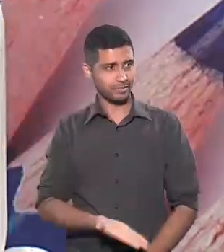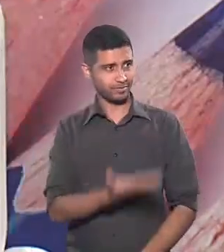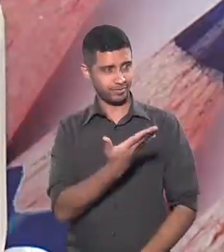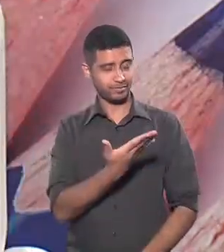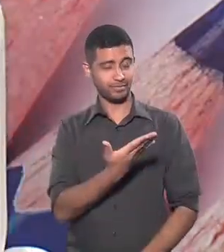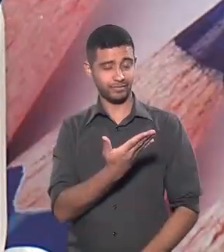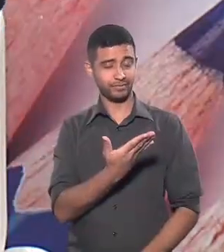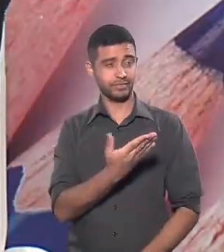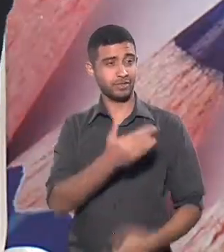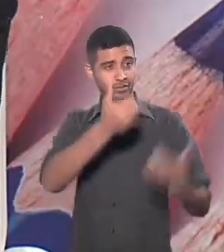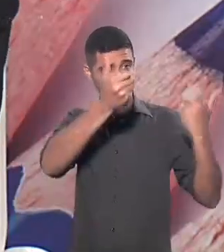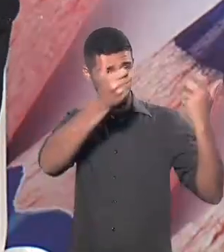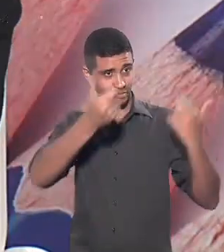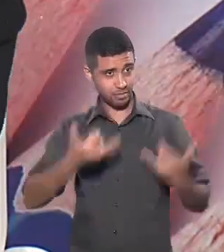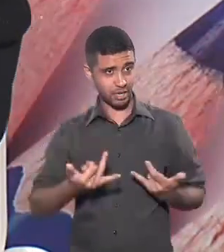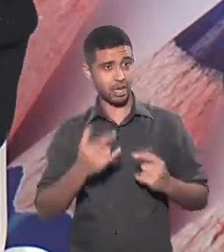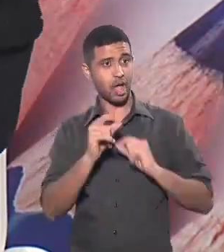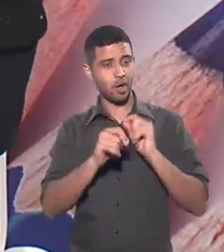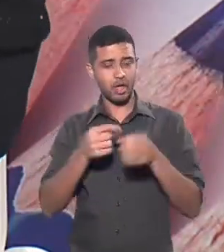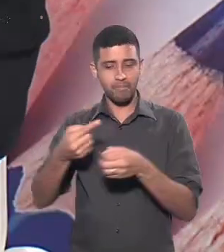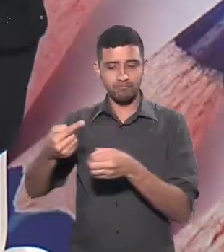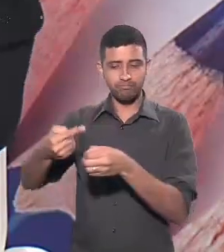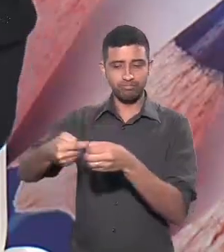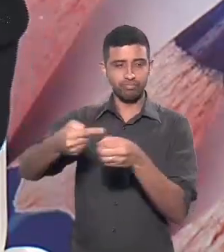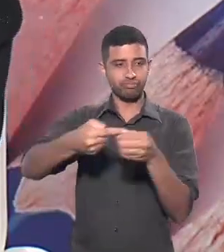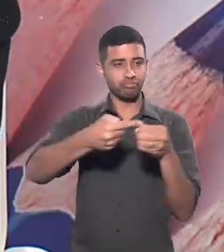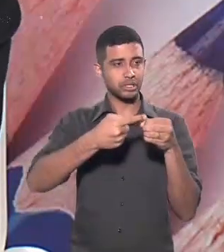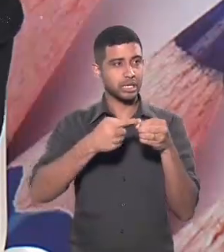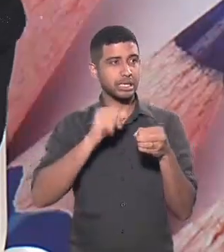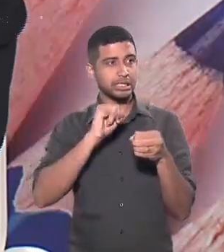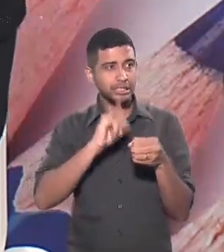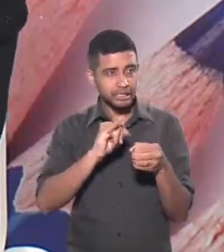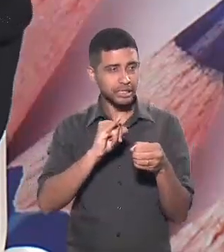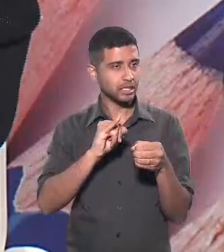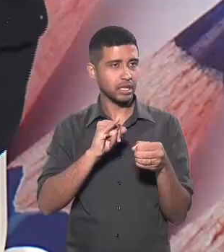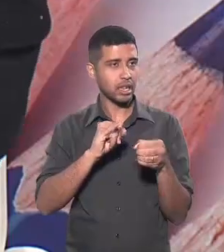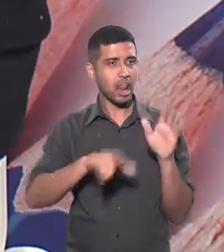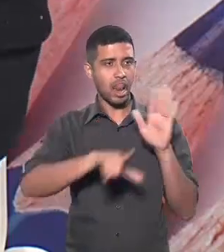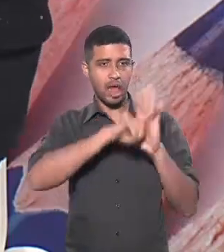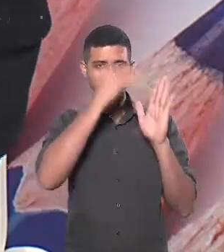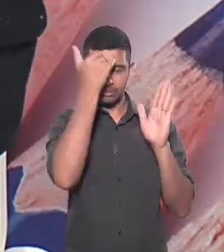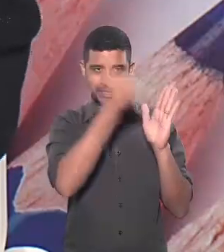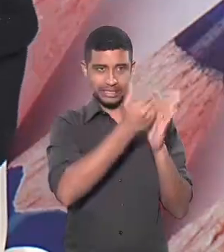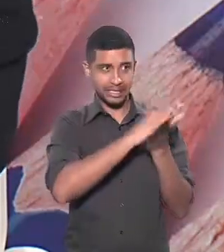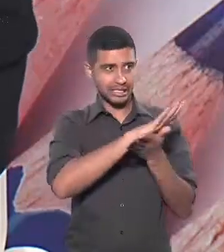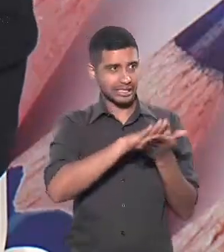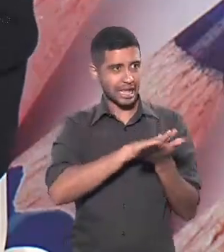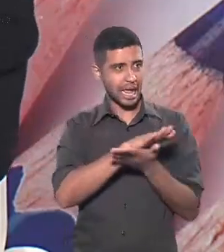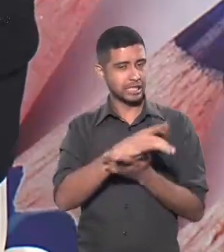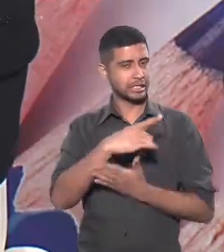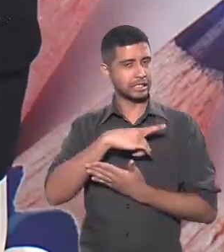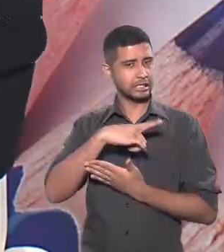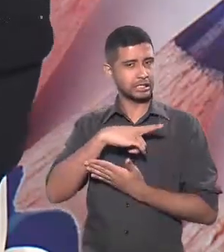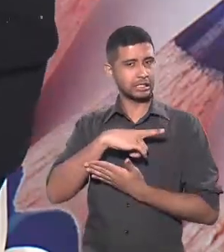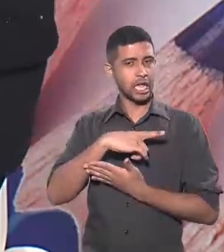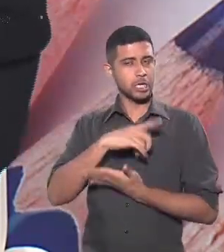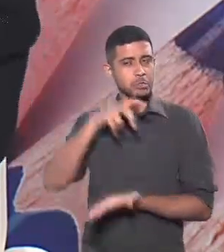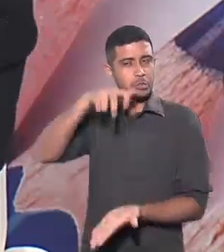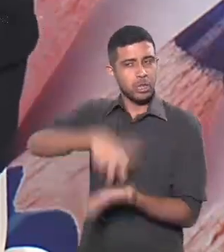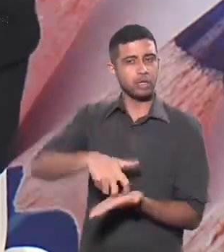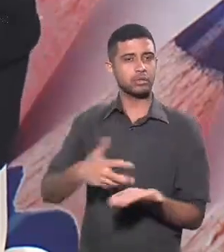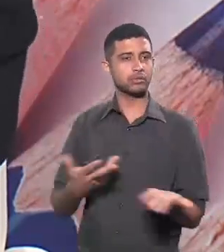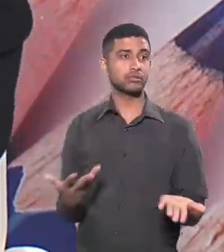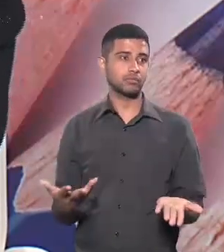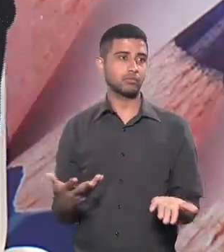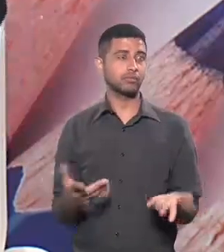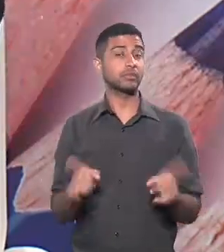com você falando sobre, por exemplo, o município que não regulamentar a lei. Existe alguma punição para ele?